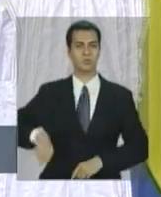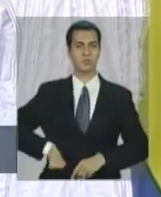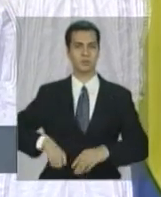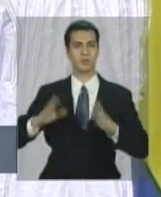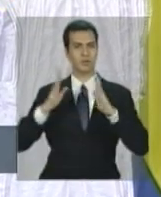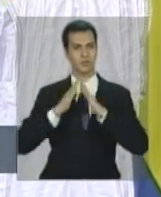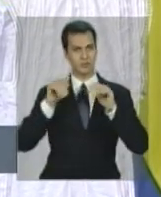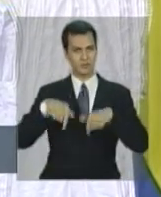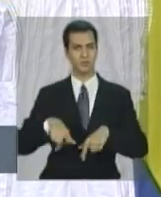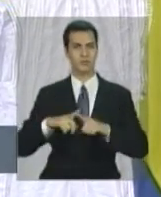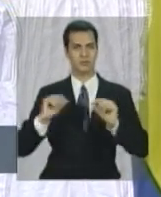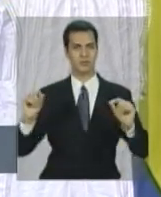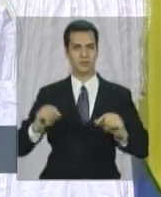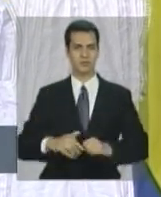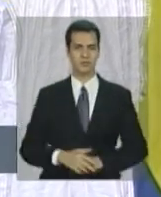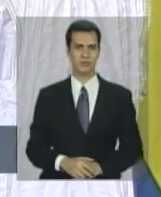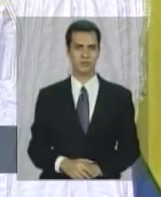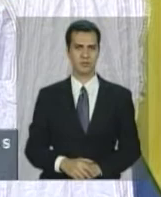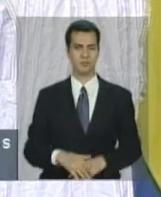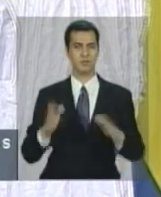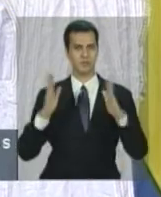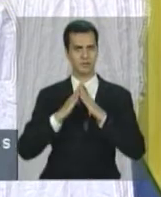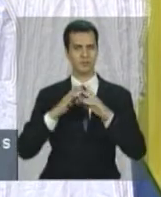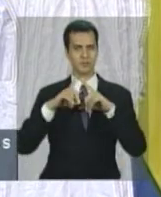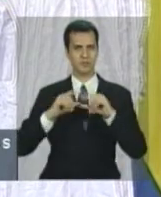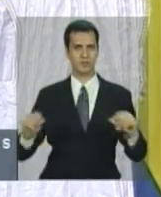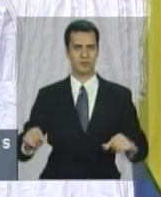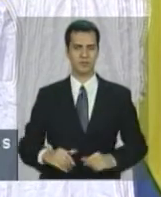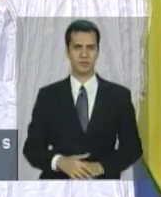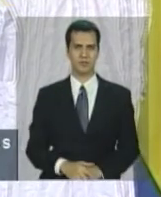moradores, são residentes.